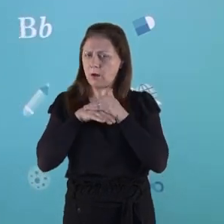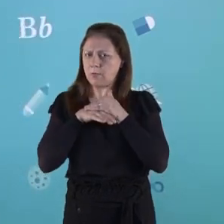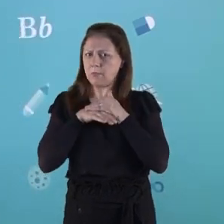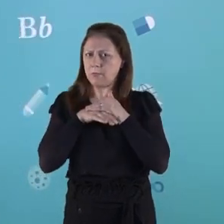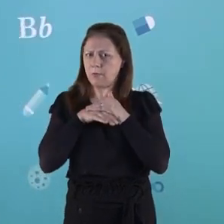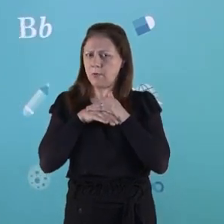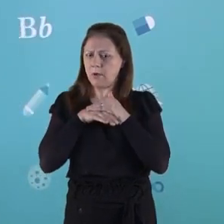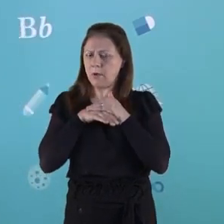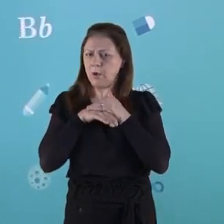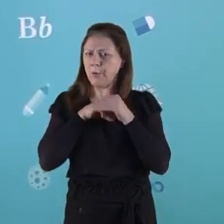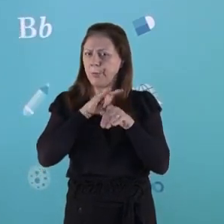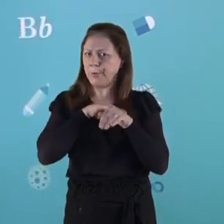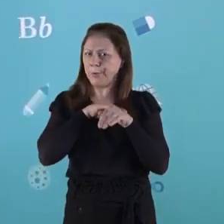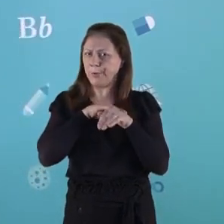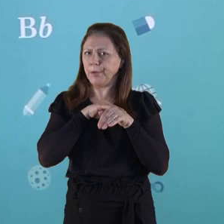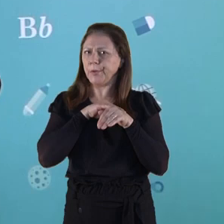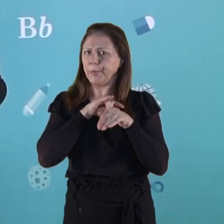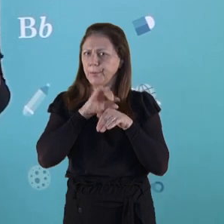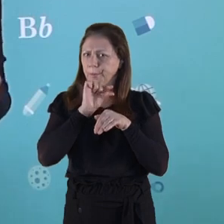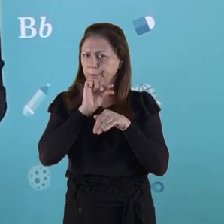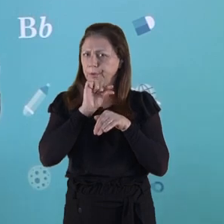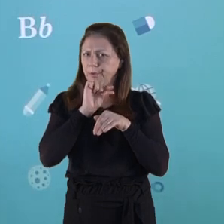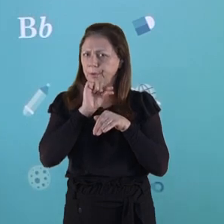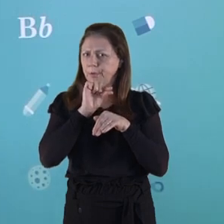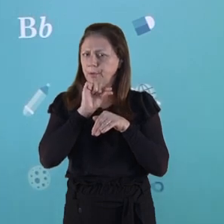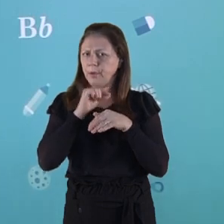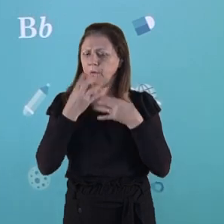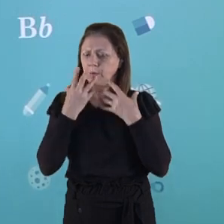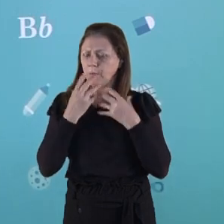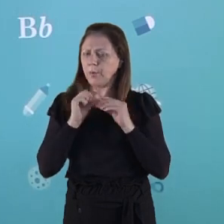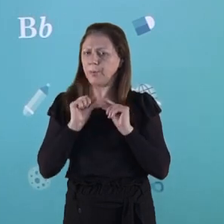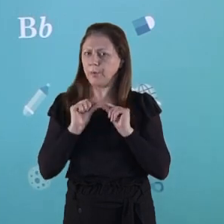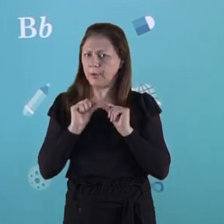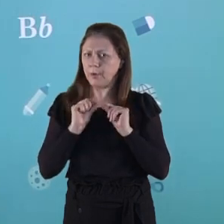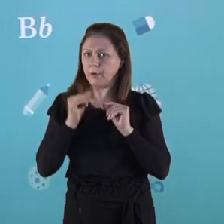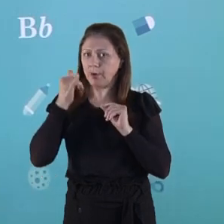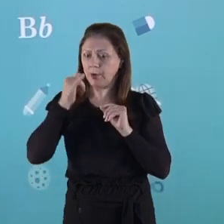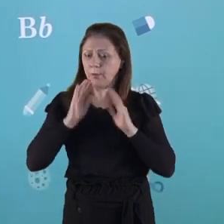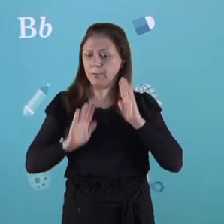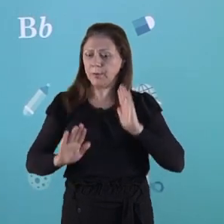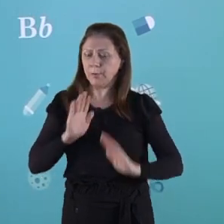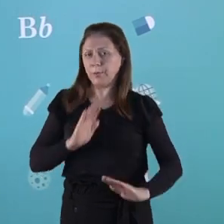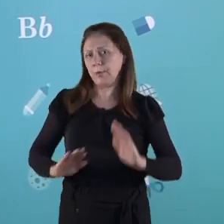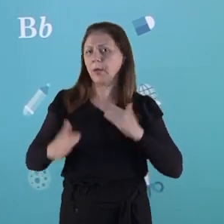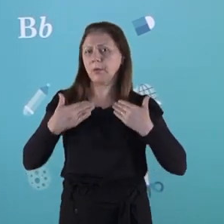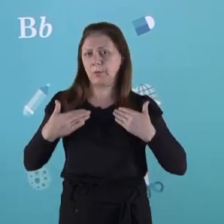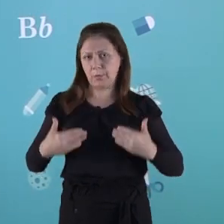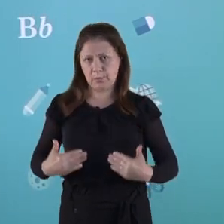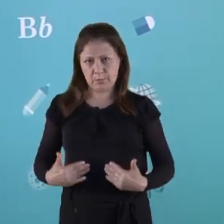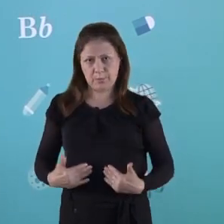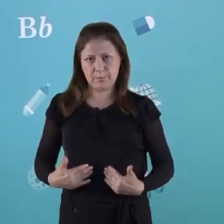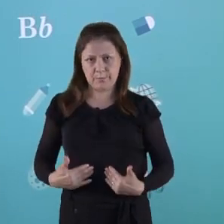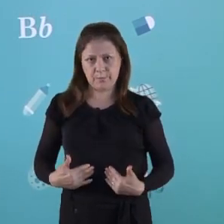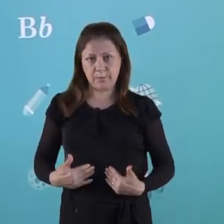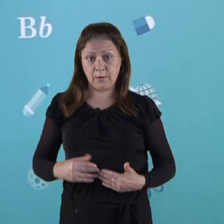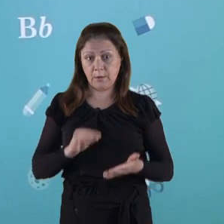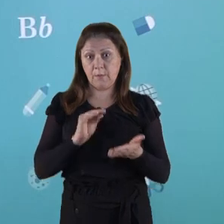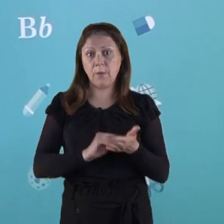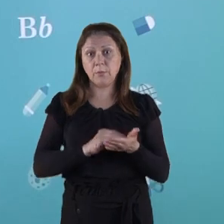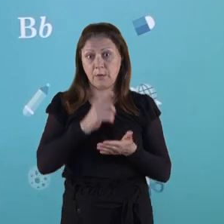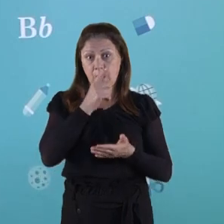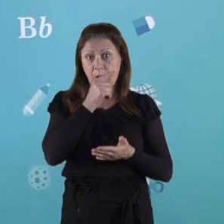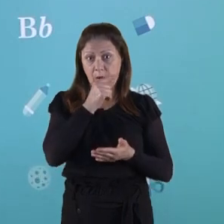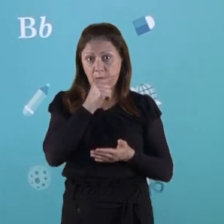água. Vai liberar menos urina, vai suar menos, vou tentar segurar um pouquinho para não perder a hidratação do meu corpo, porque essa pessoa não está consumindo